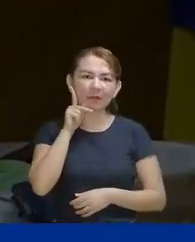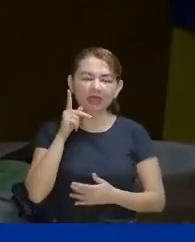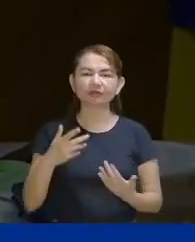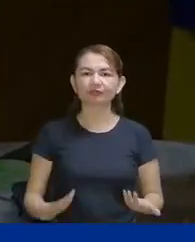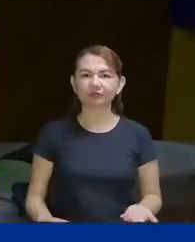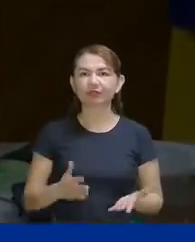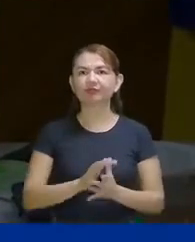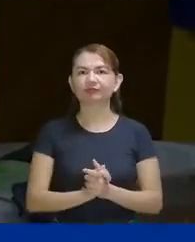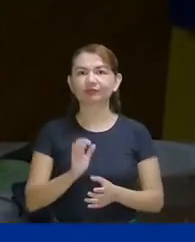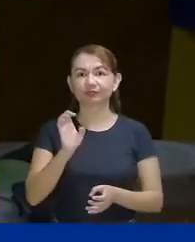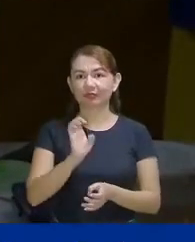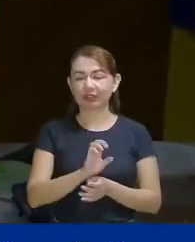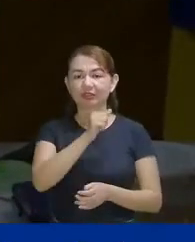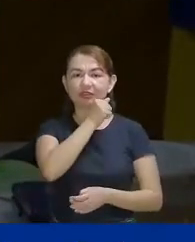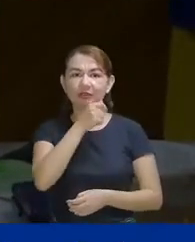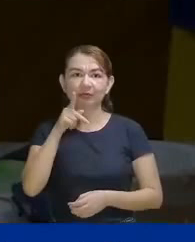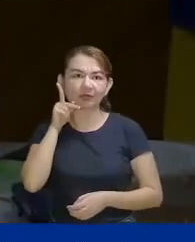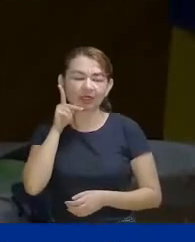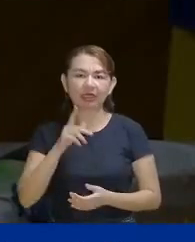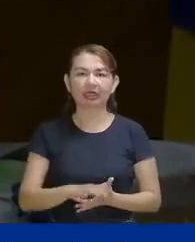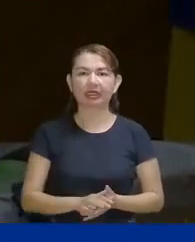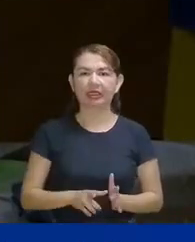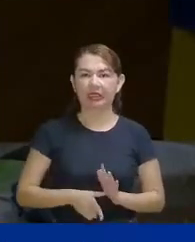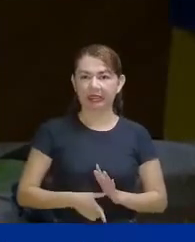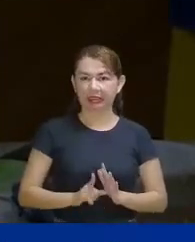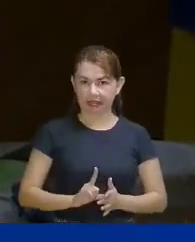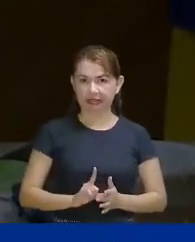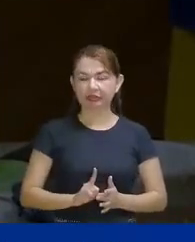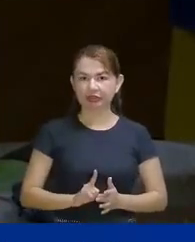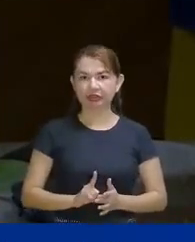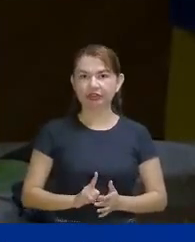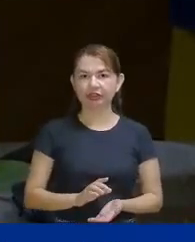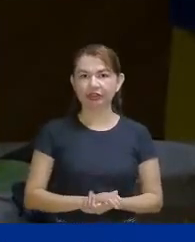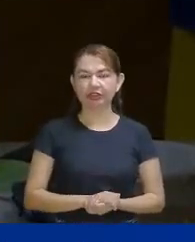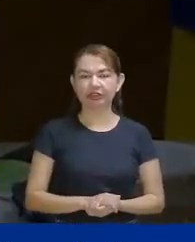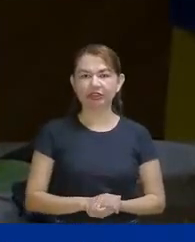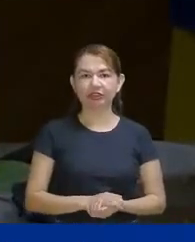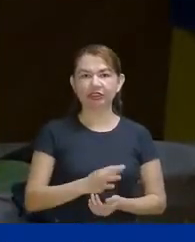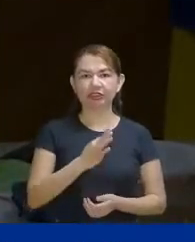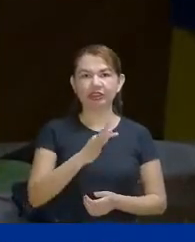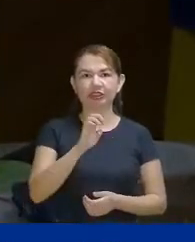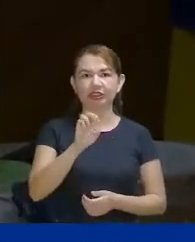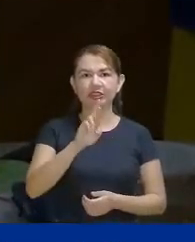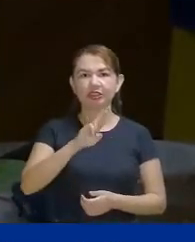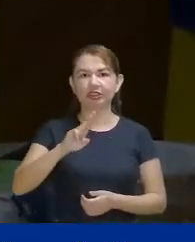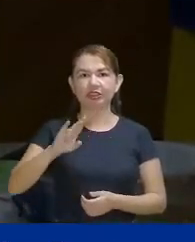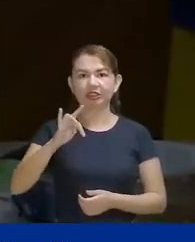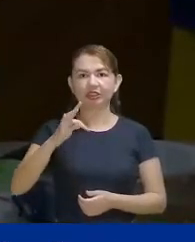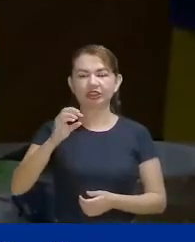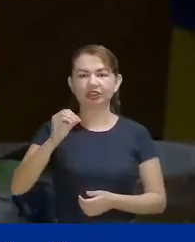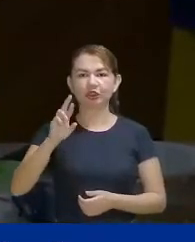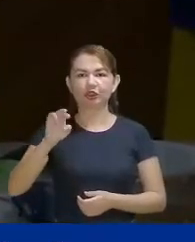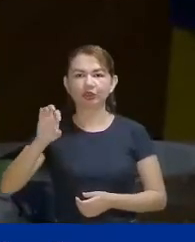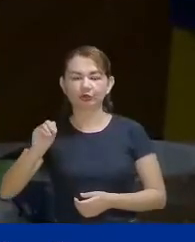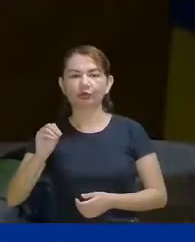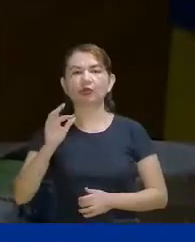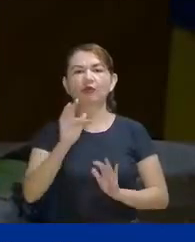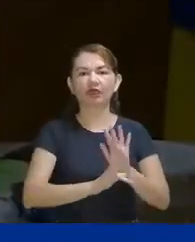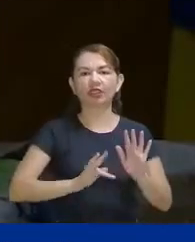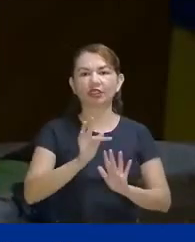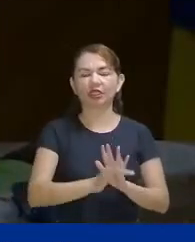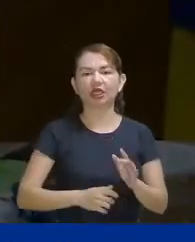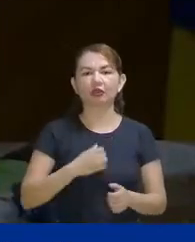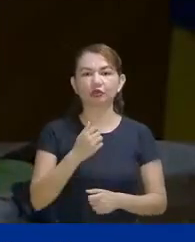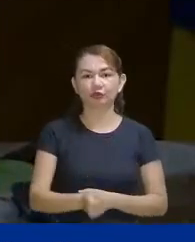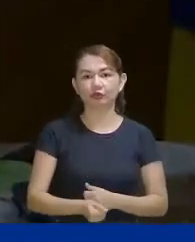este estado do Amapá, antes de ser estado, ele era território federal. E quem eram os